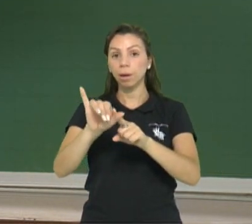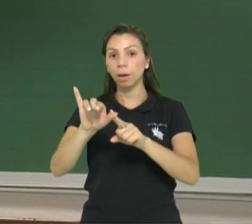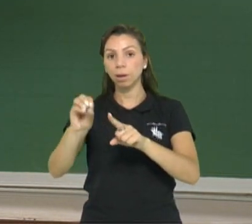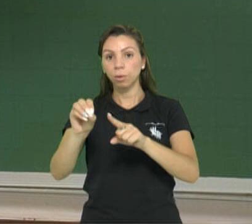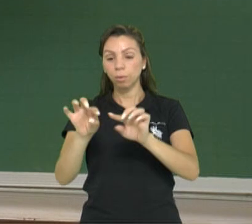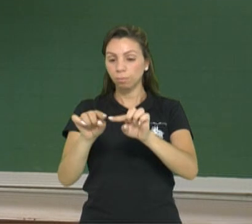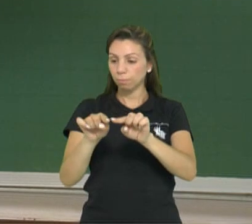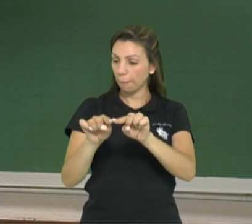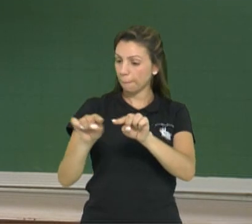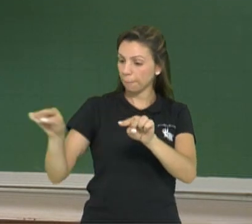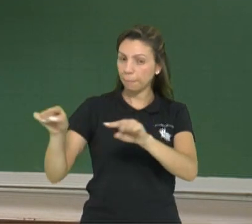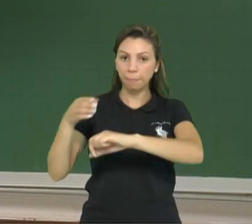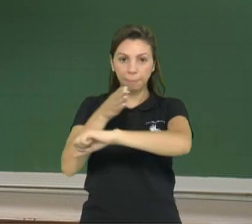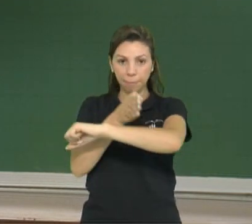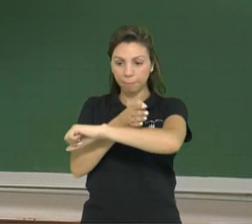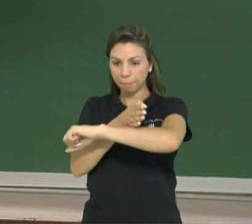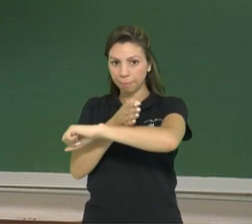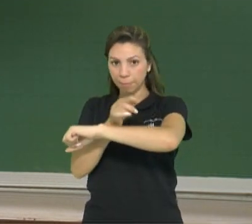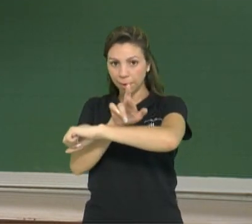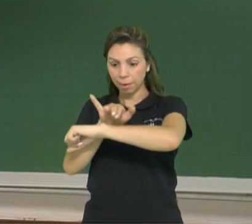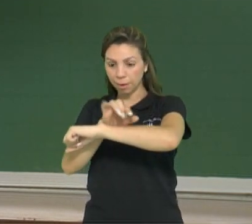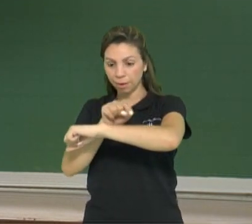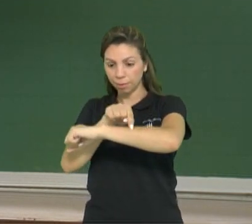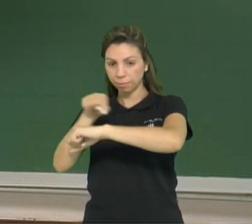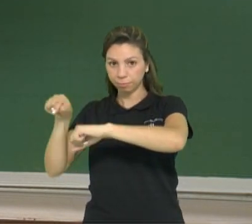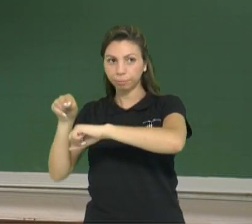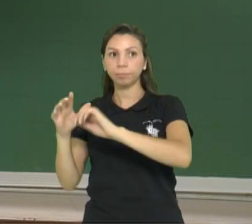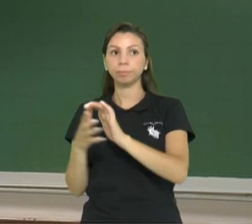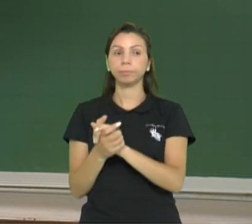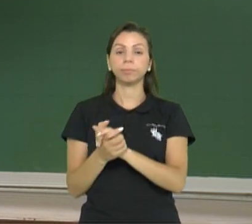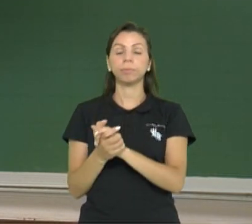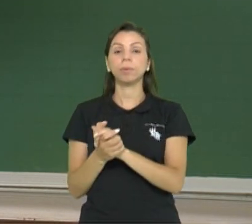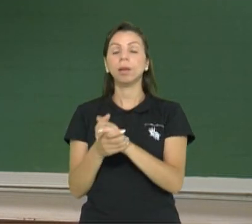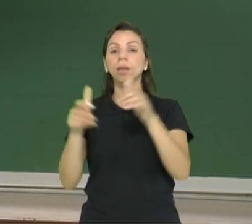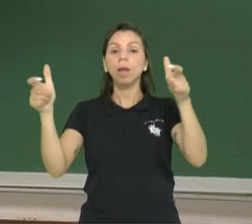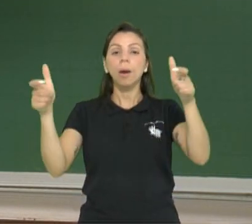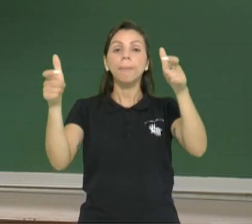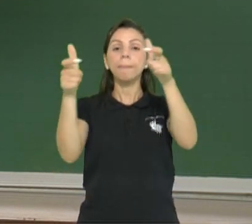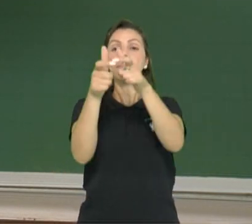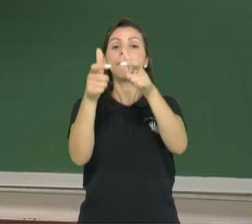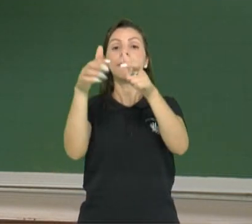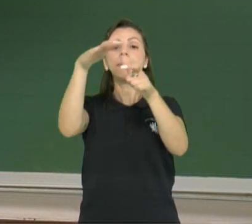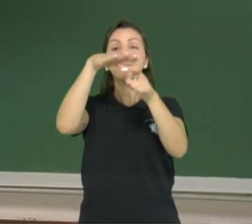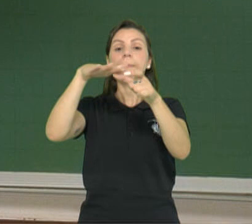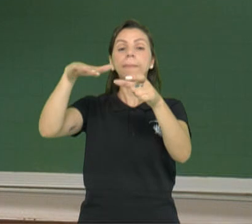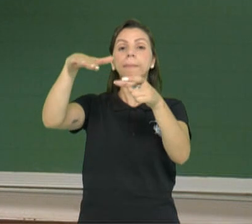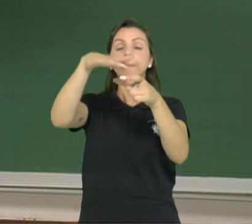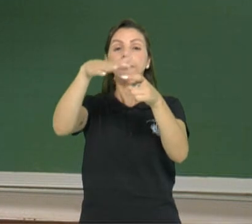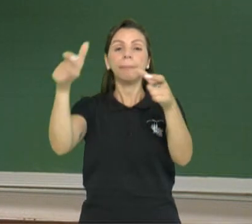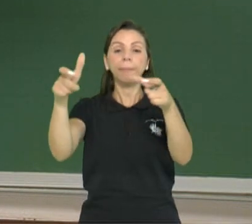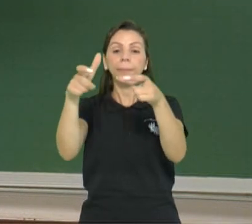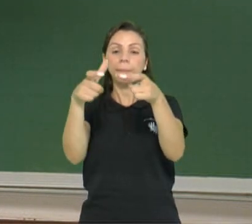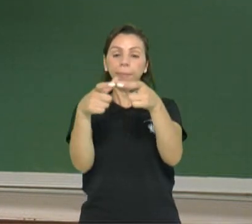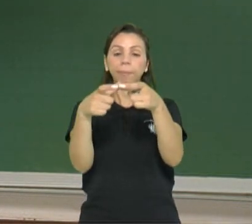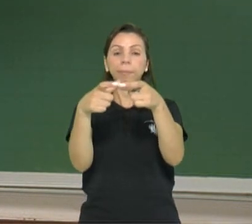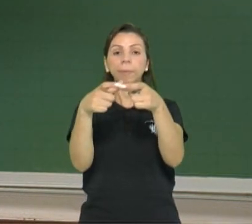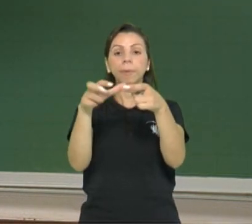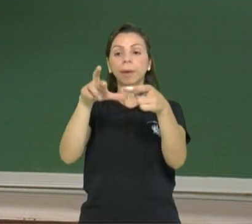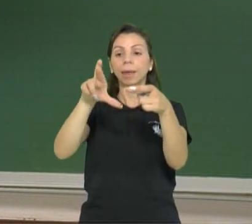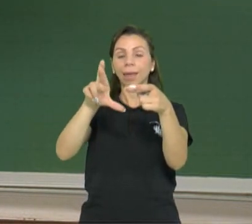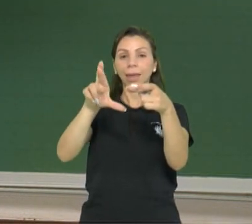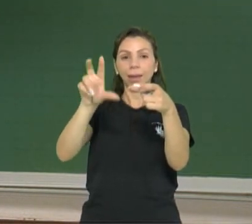E nós vamos ter uma base menor, que nós vamos ter um raio, que eu estou chamando de raio menor aqui, um R